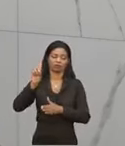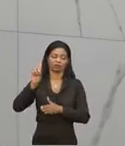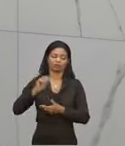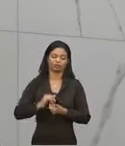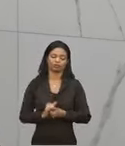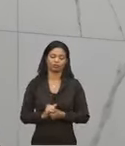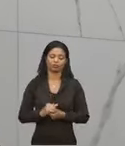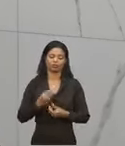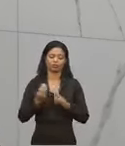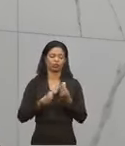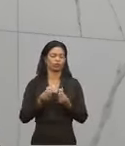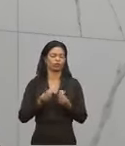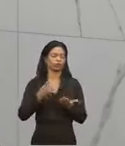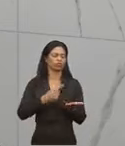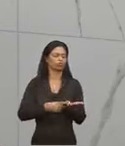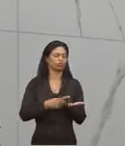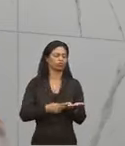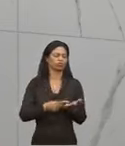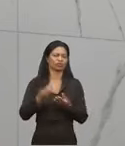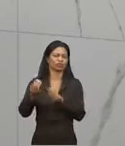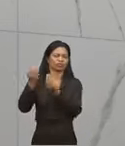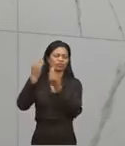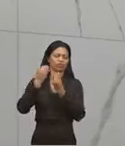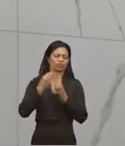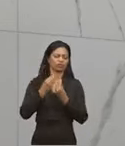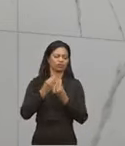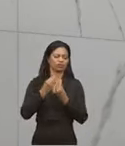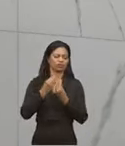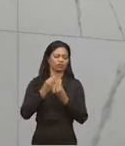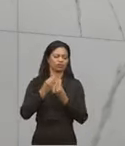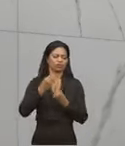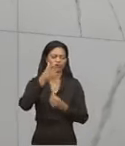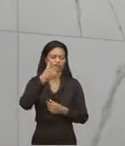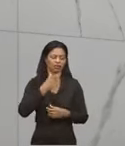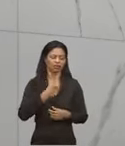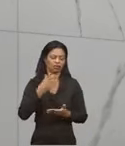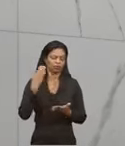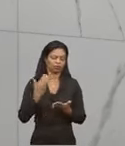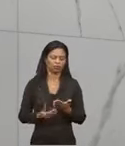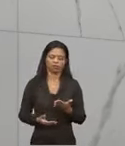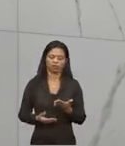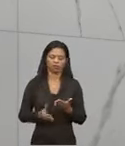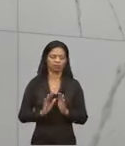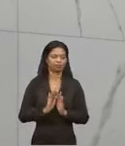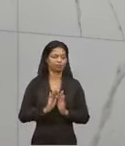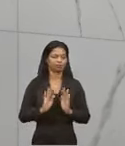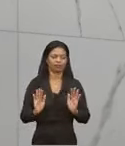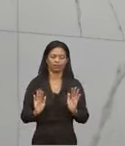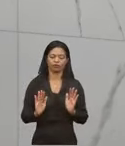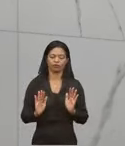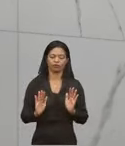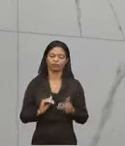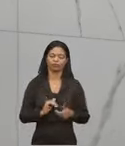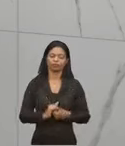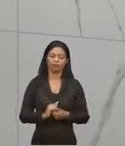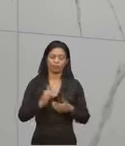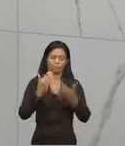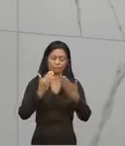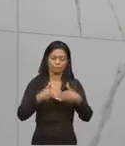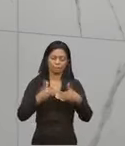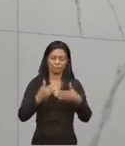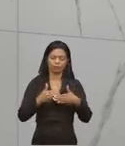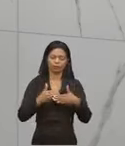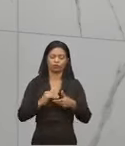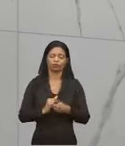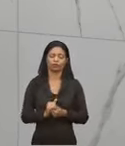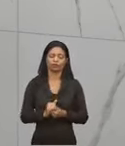deu? Mas eu não vou perder nessa prova. Eu não vou perder nessa prova. Eu vou pedir a Deus que